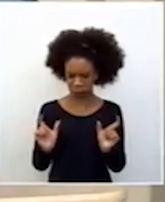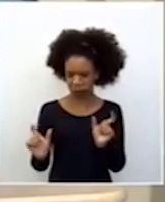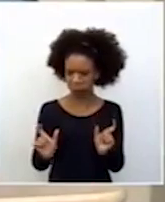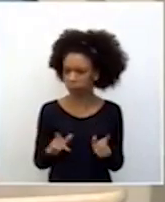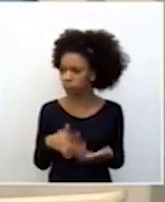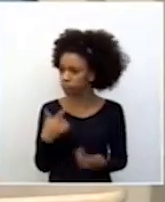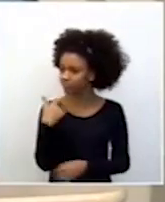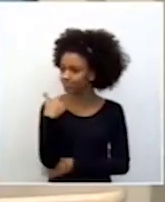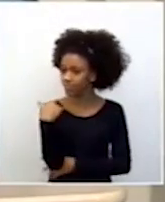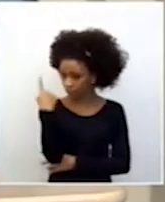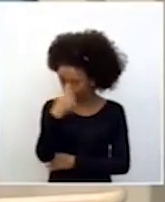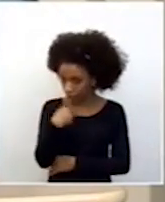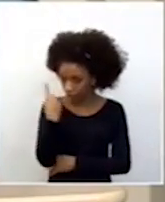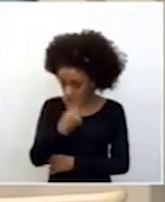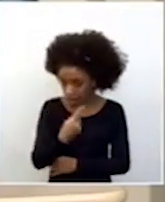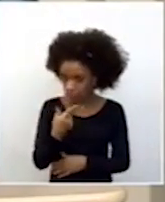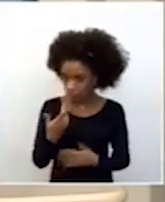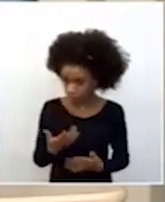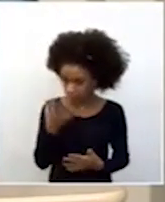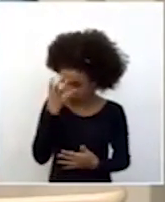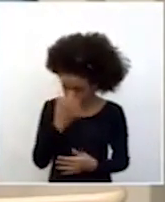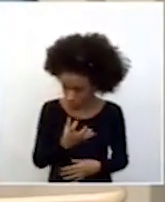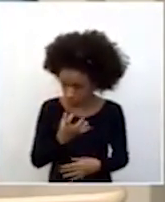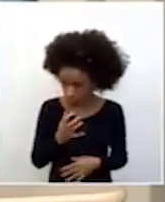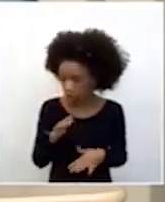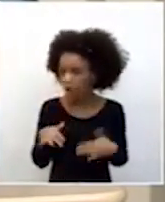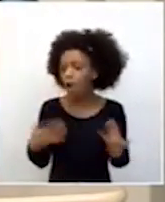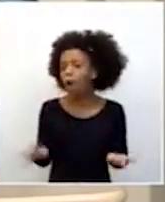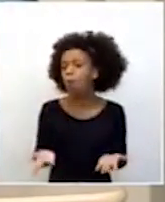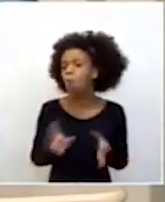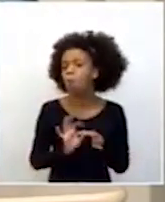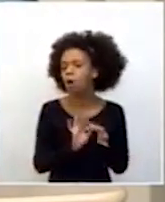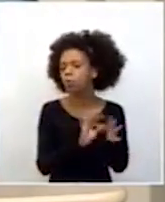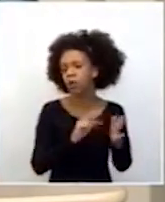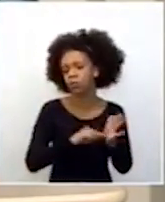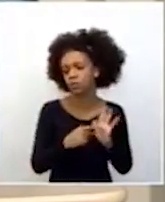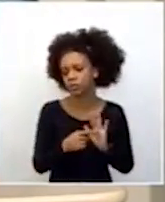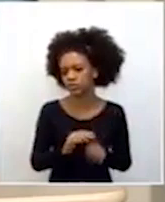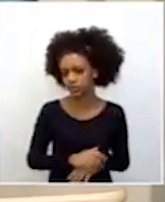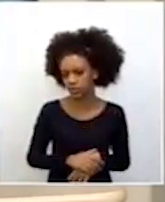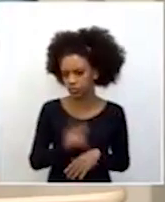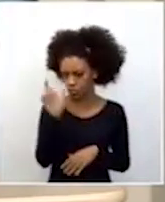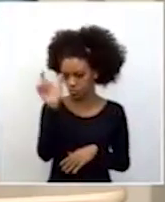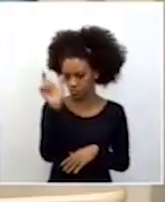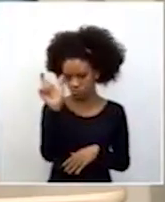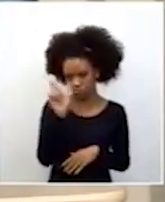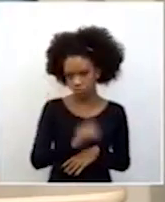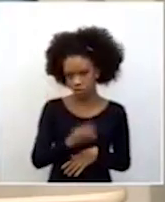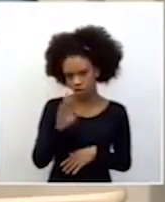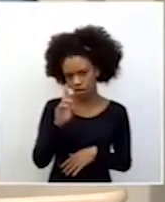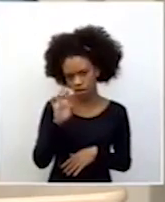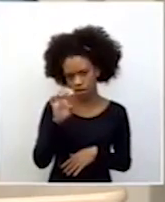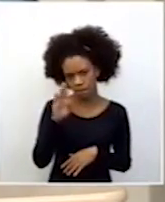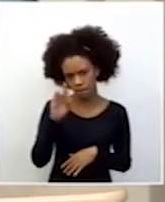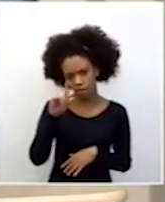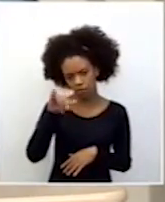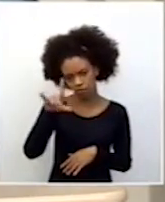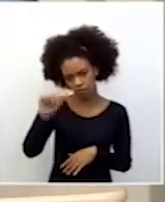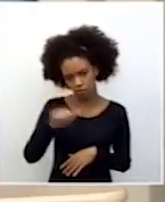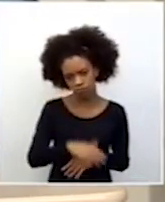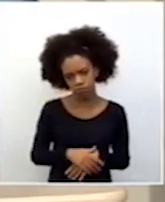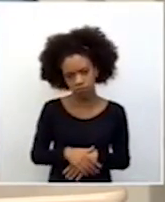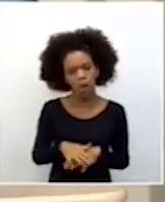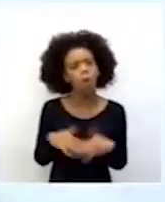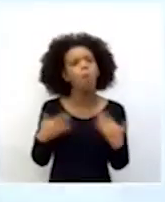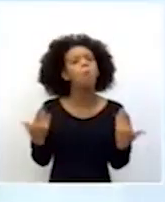rebeldia? Qual é a relação dessa palavra que estava lá em cima no topo com a imagem dos ursos?